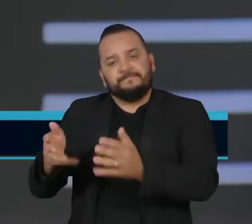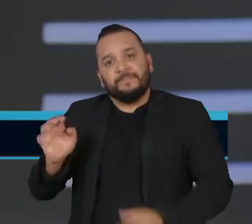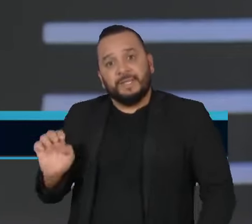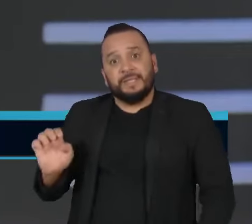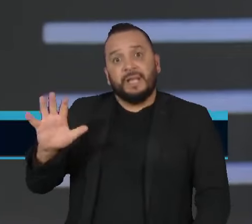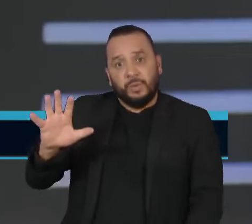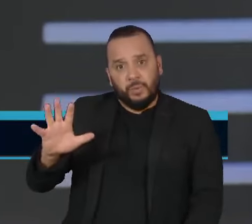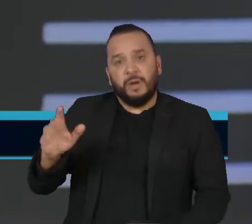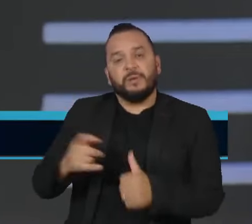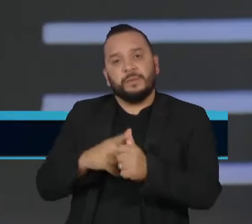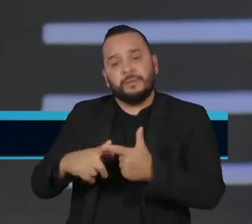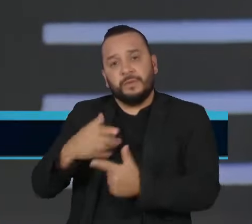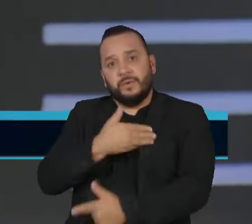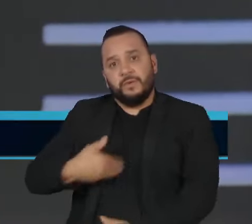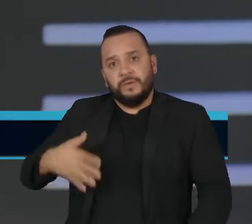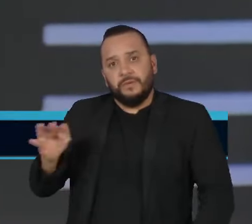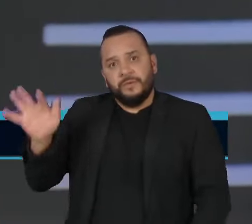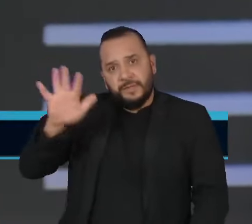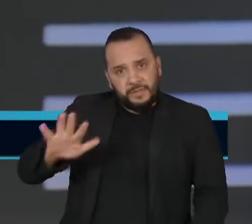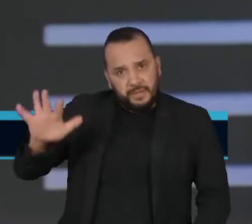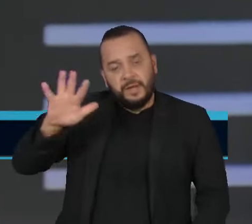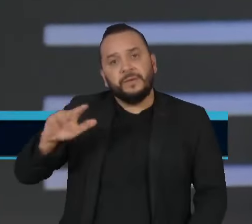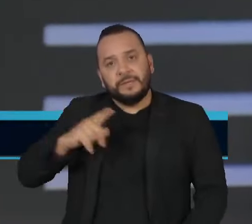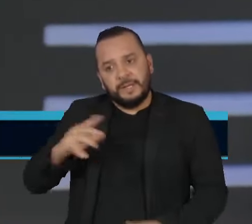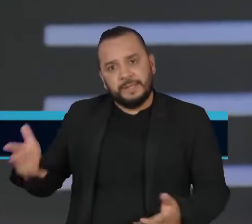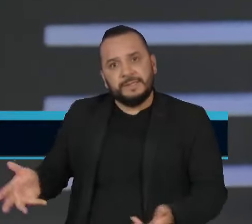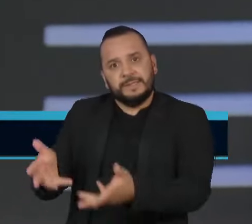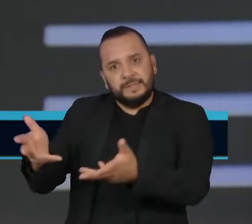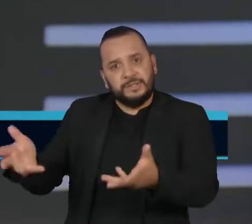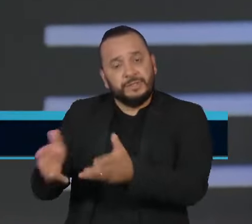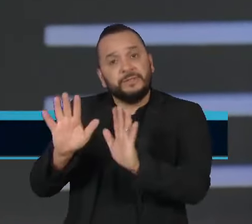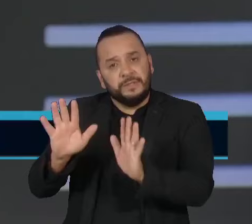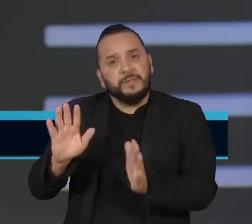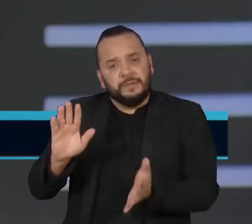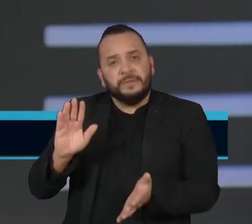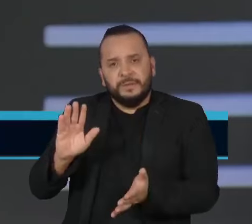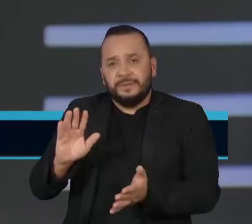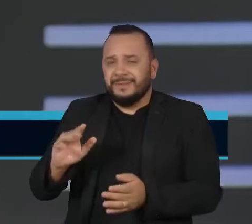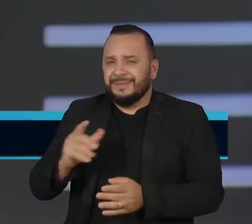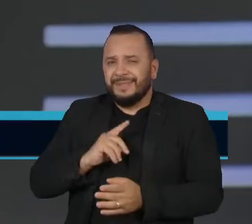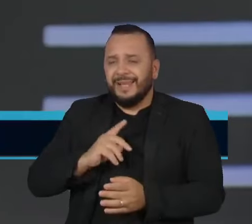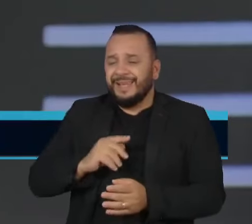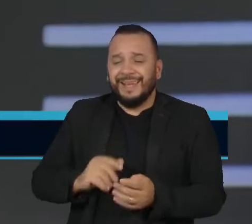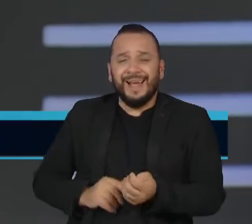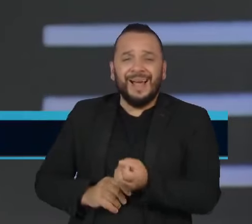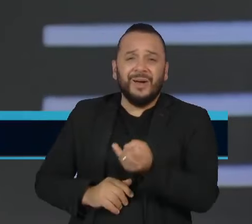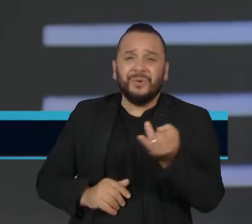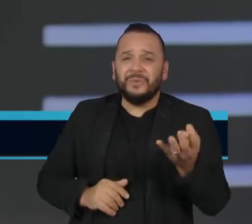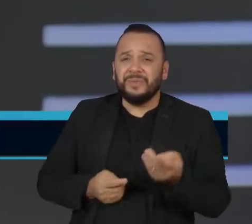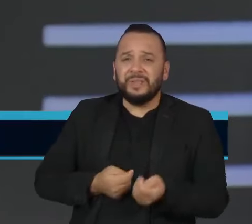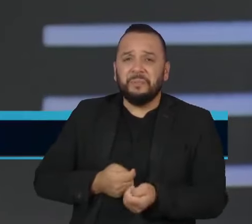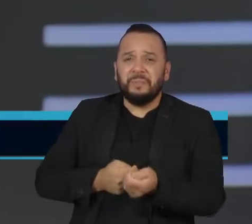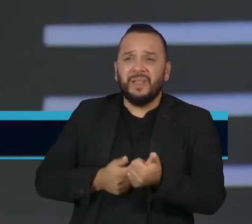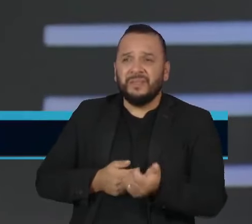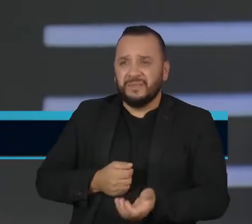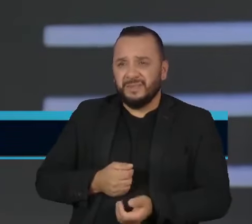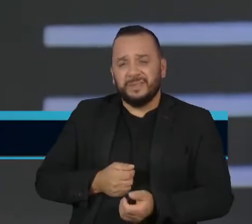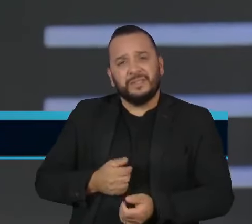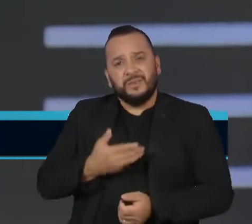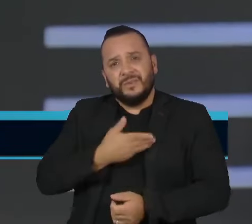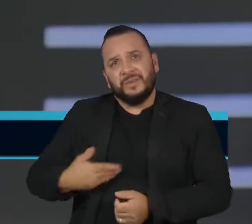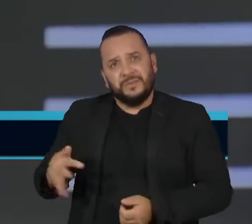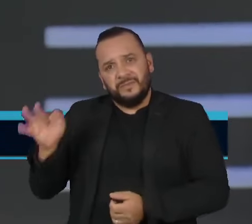e mais ainda da união e não há acompanhamento nenhum né Essas renúncias fiscais vamos chamar assim diz que a união cerca de